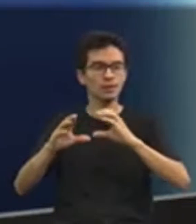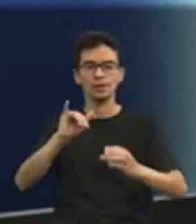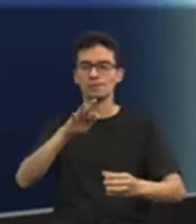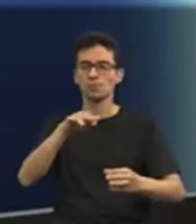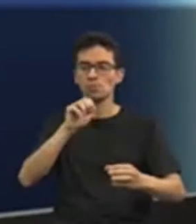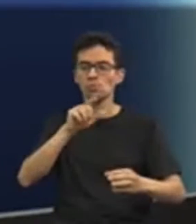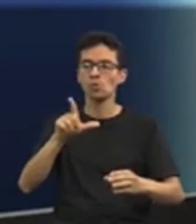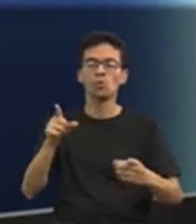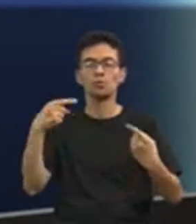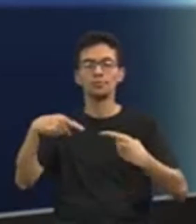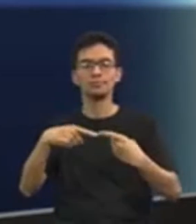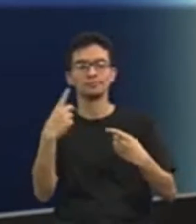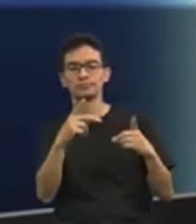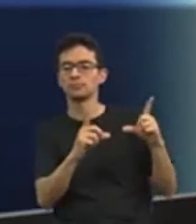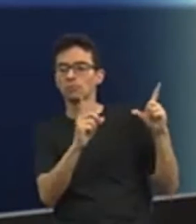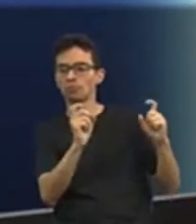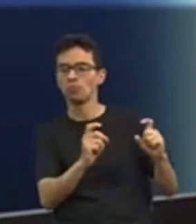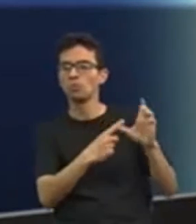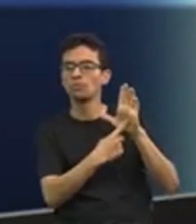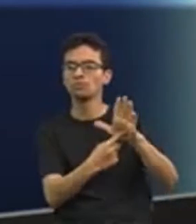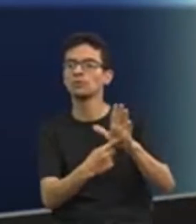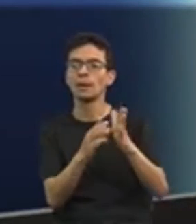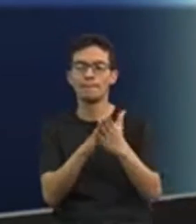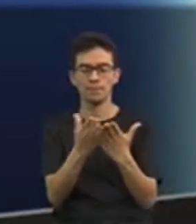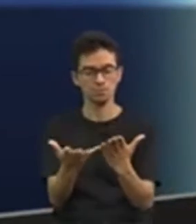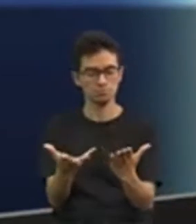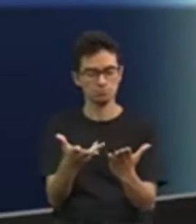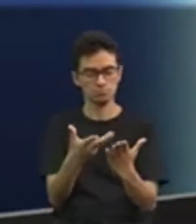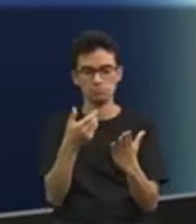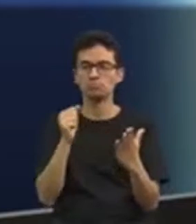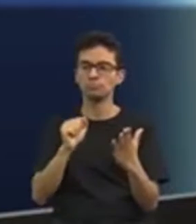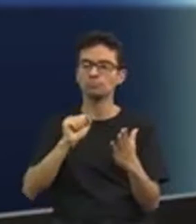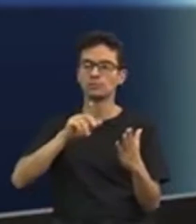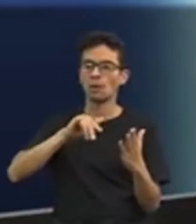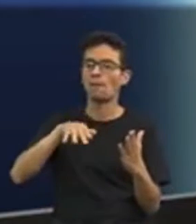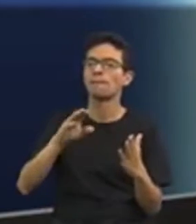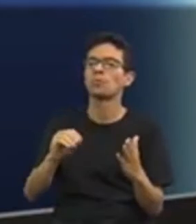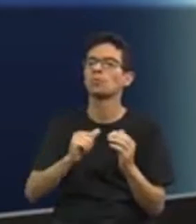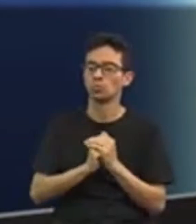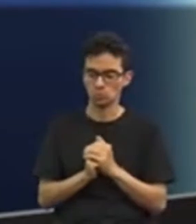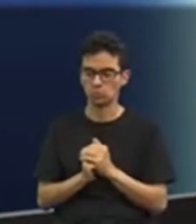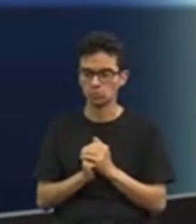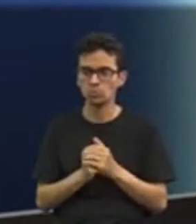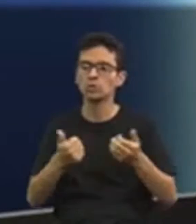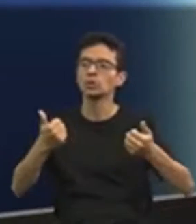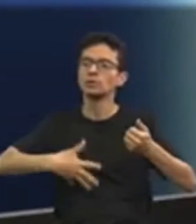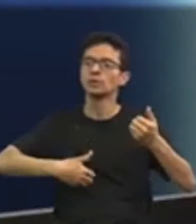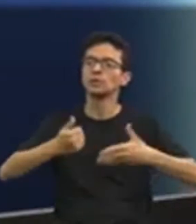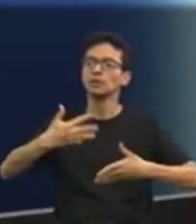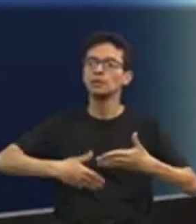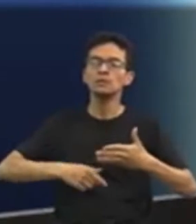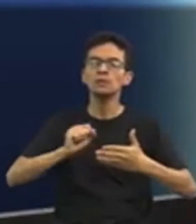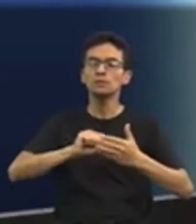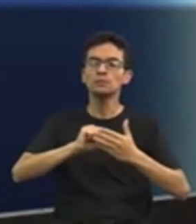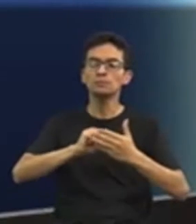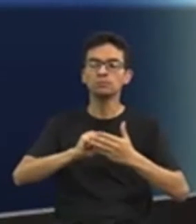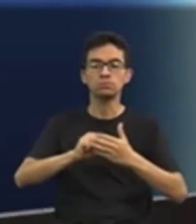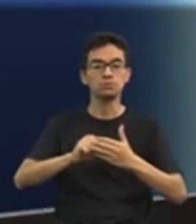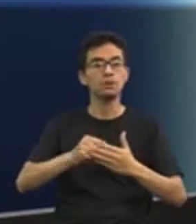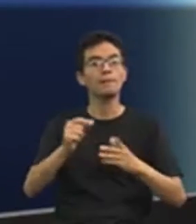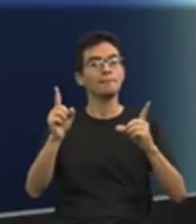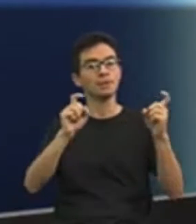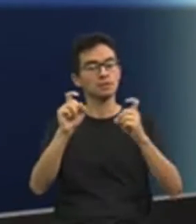espiritual é ali naquela imagem a presença do Salmo e atenção material com ele coloca é a presença da